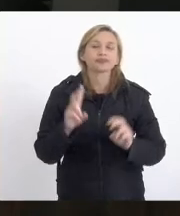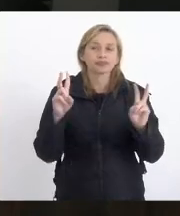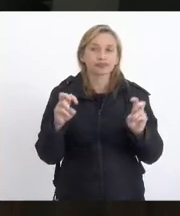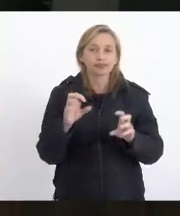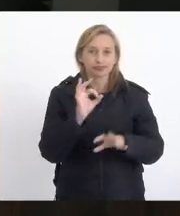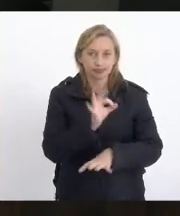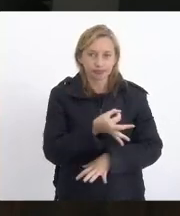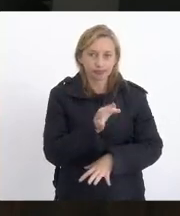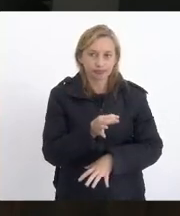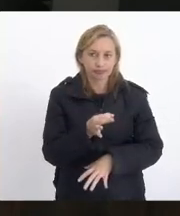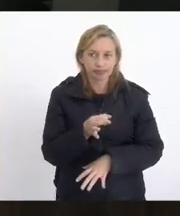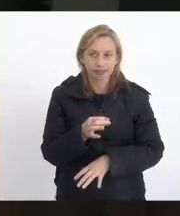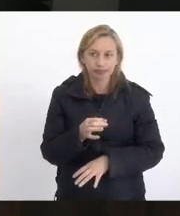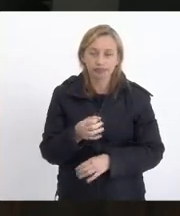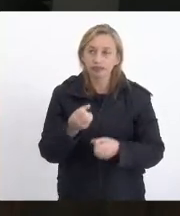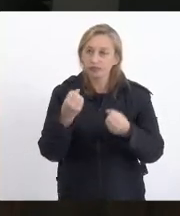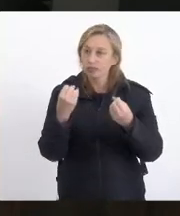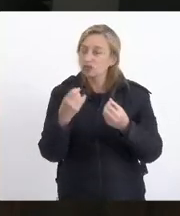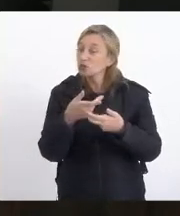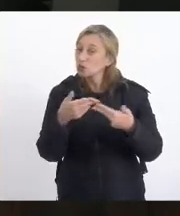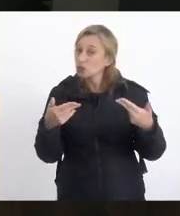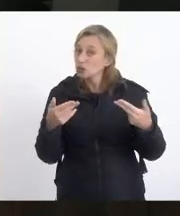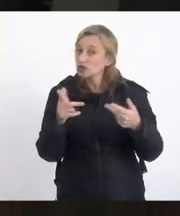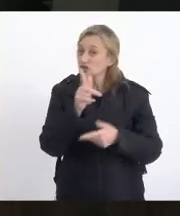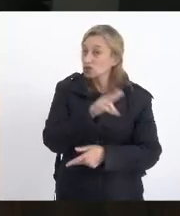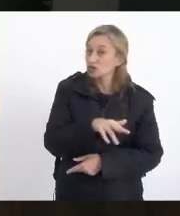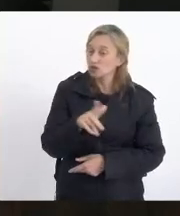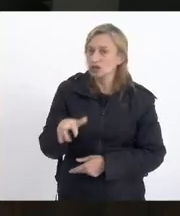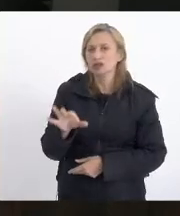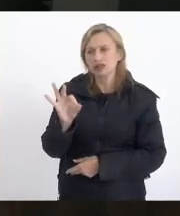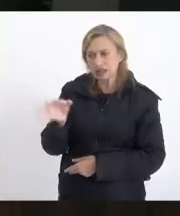específica. É só para deixar, porque são coisas diferentes. Você tem